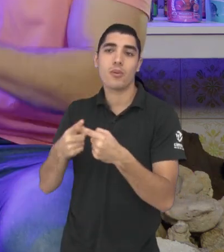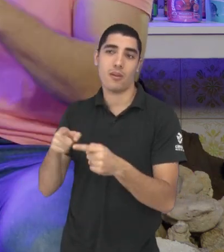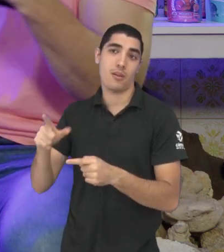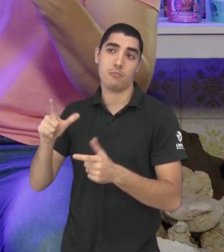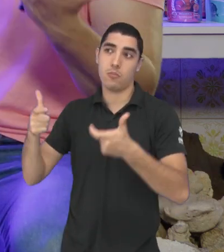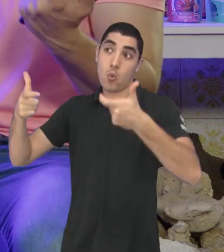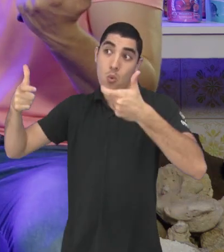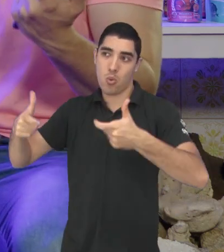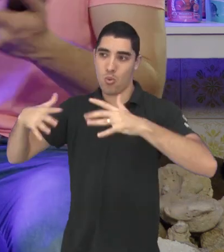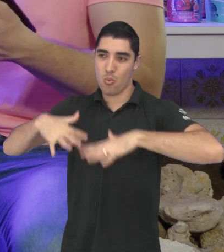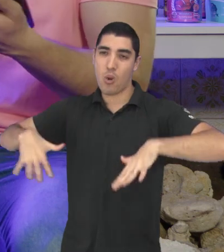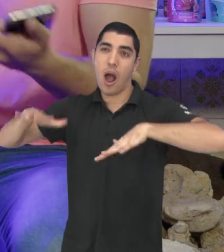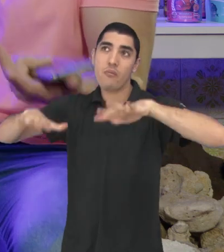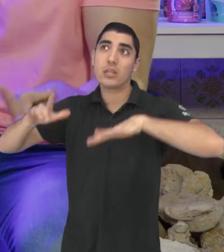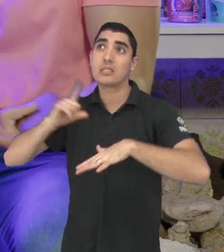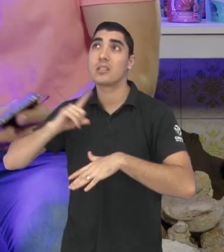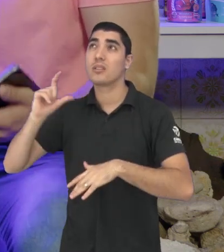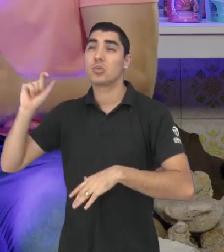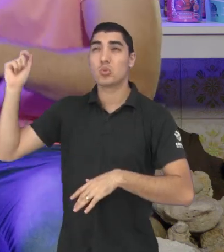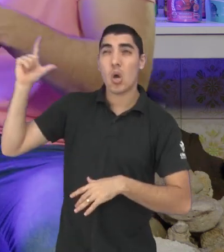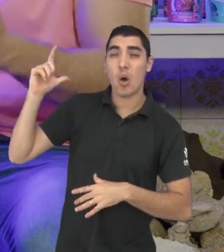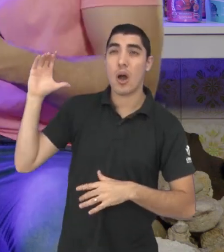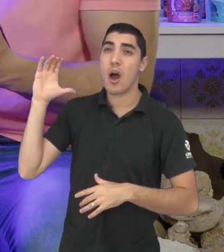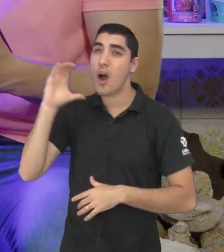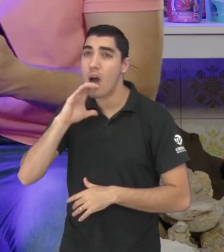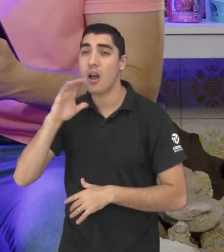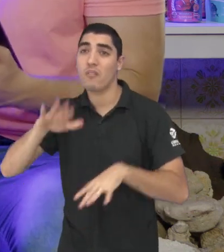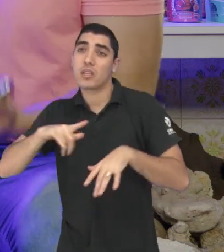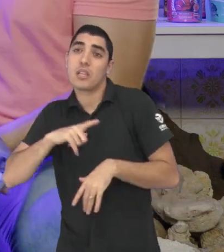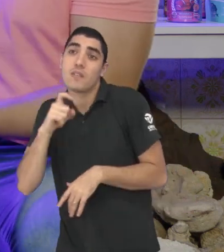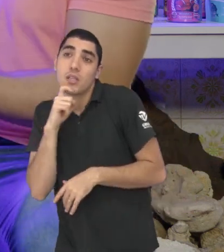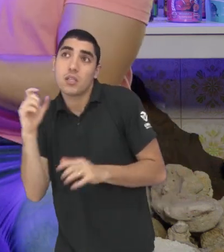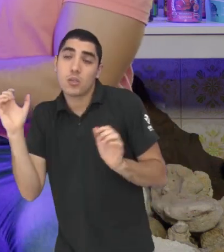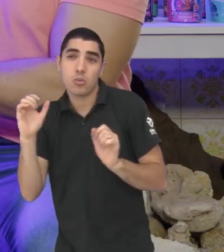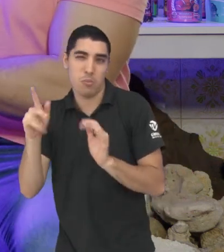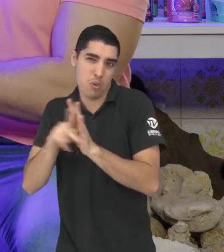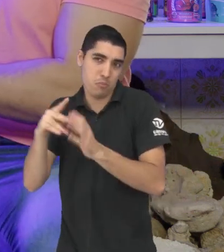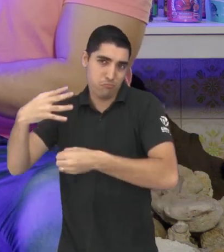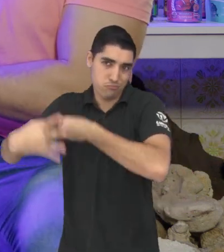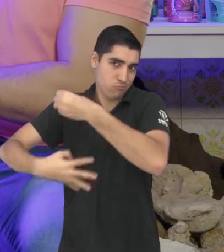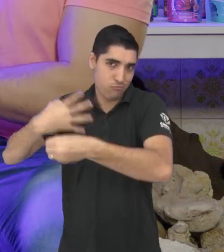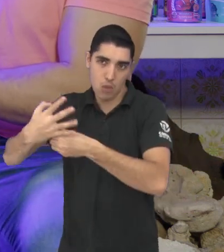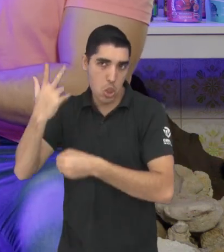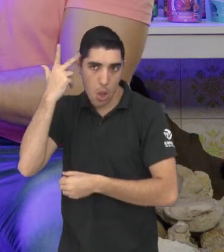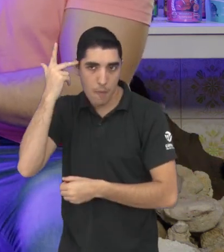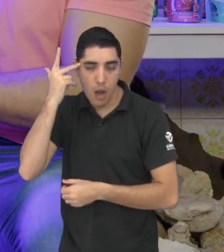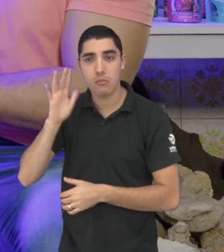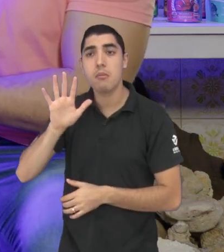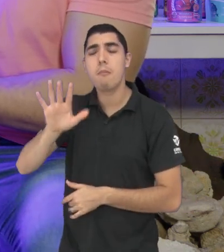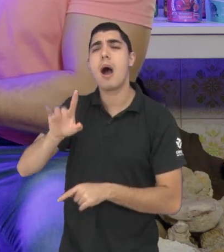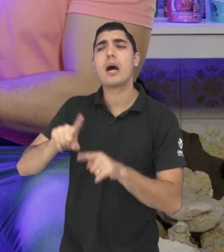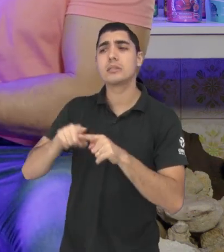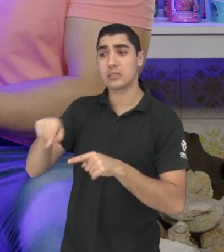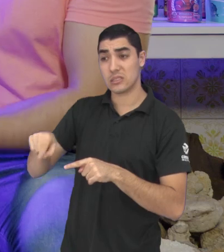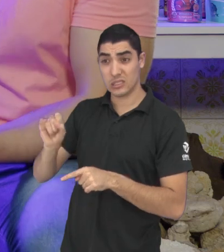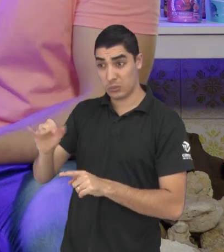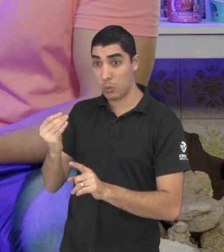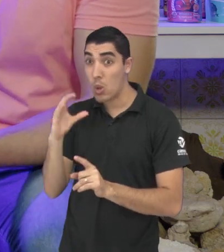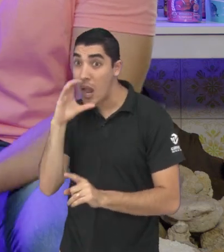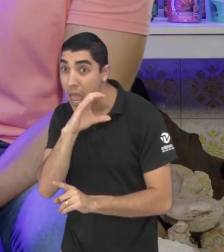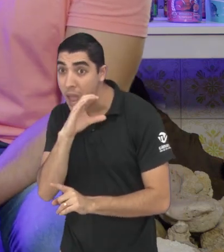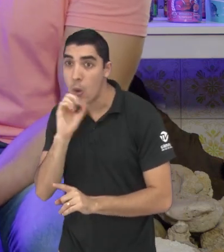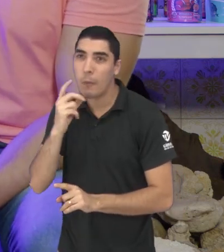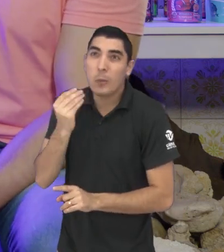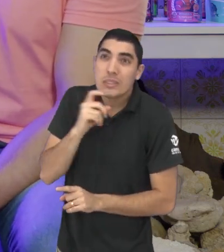a temperatura do ambiente, então tem dia que está calor, tem dia que está frio, é as épocas do ano, mas para os animais de dentro também isso pode ser até letal,